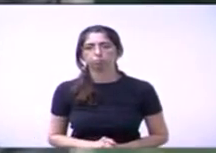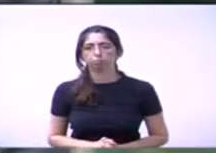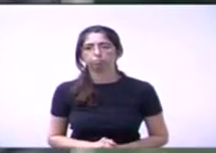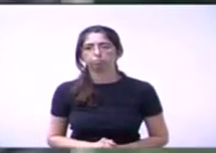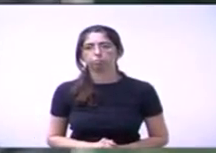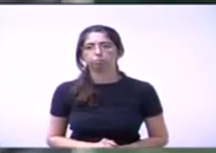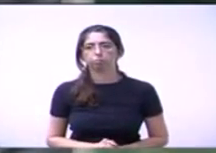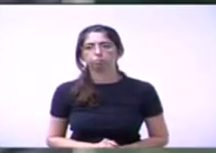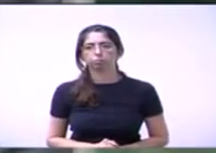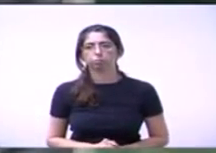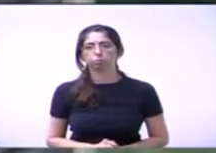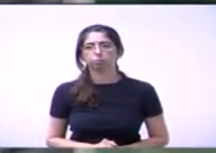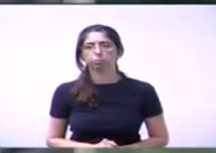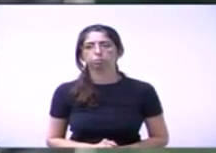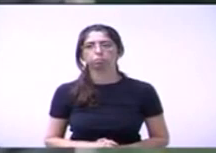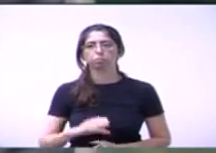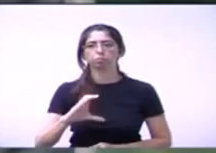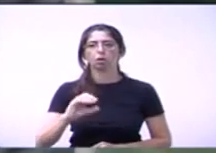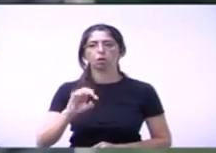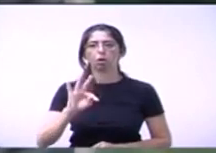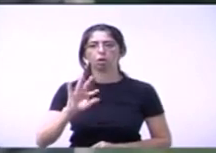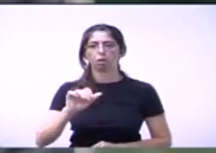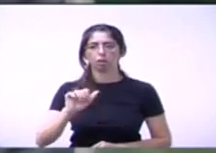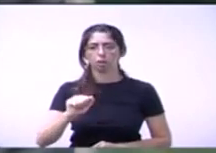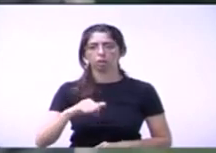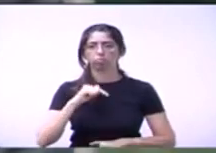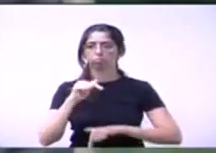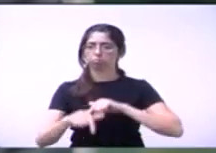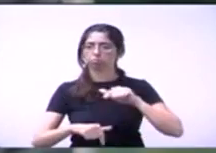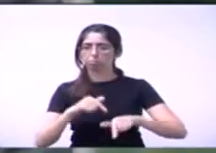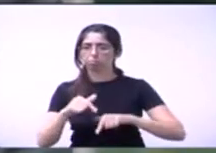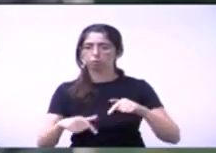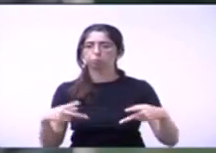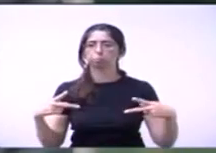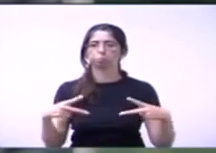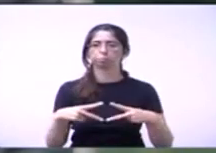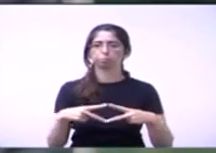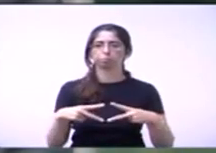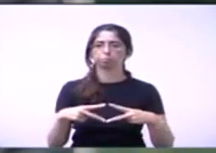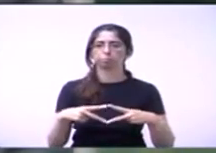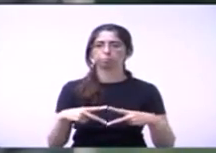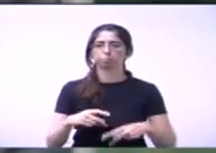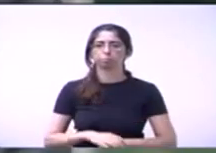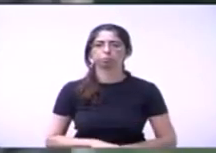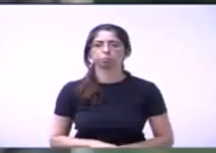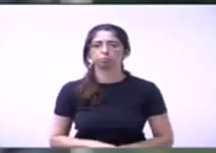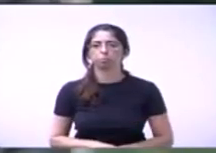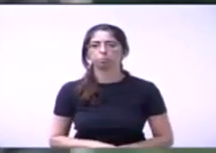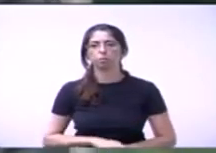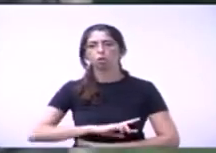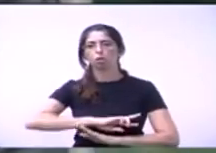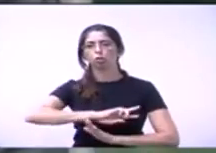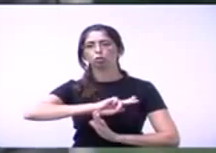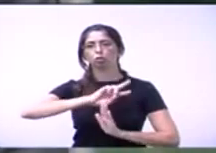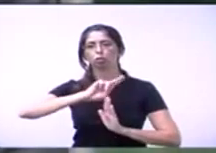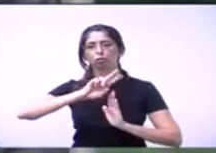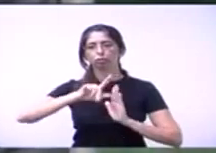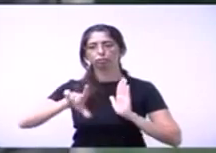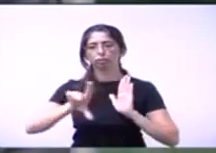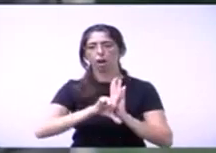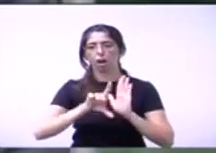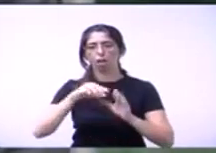de margem, de cota para trabalhadores paulinenses. Dezenas de leis já foram votadas